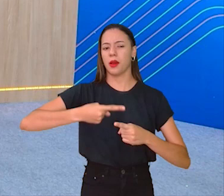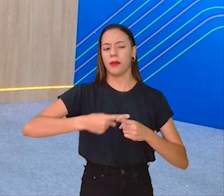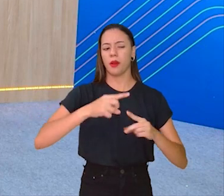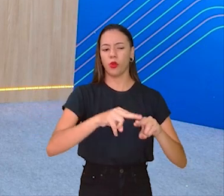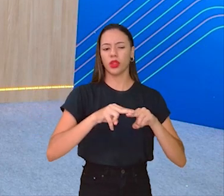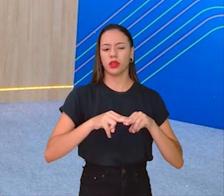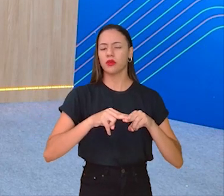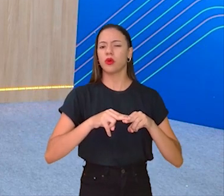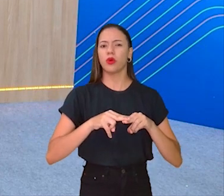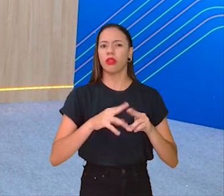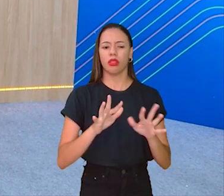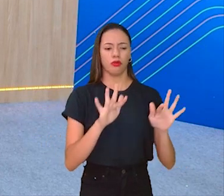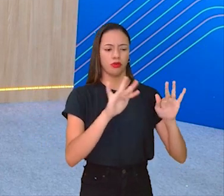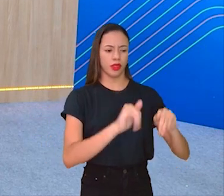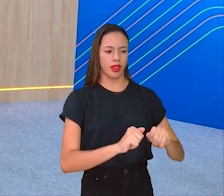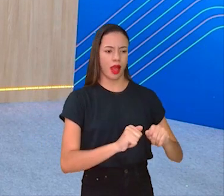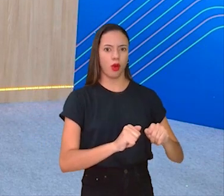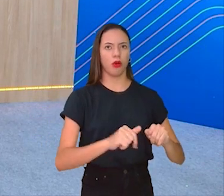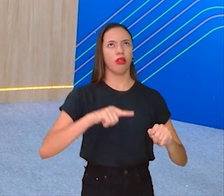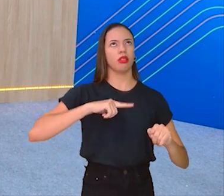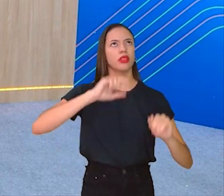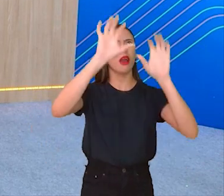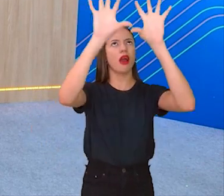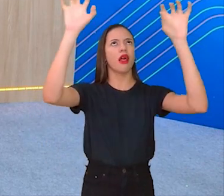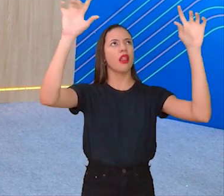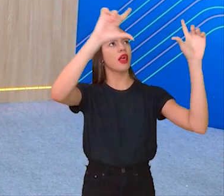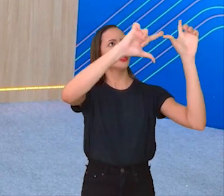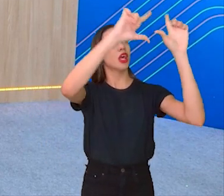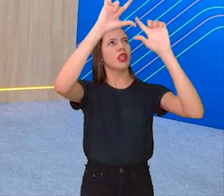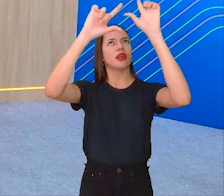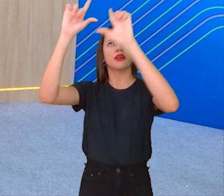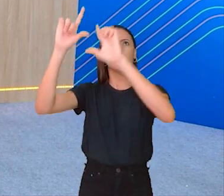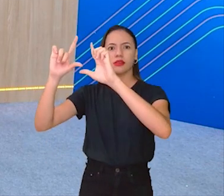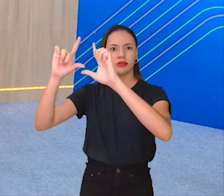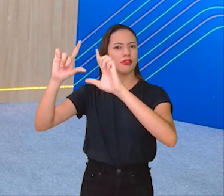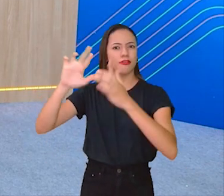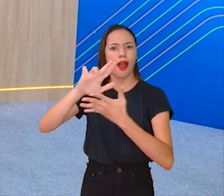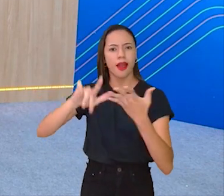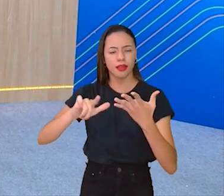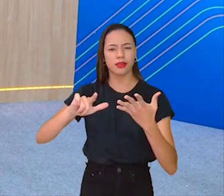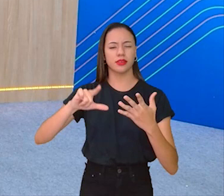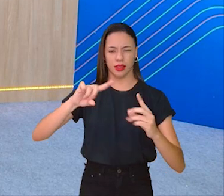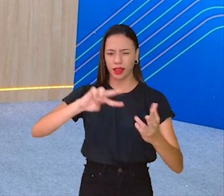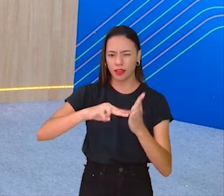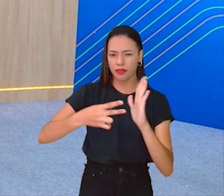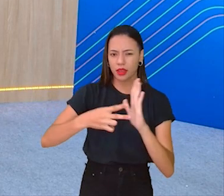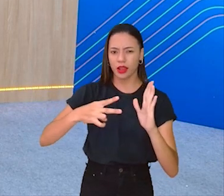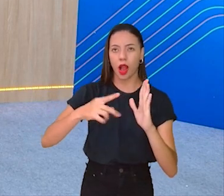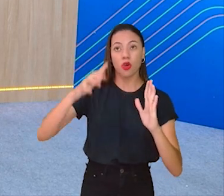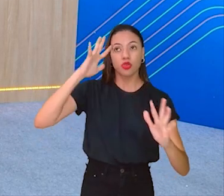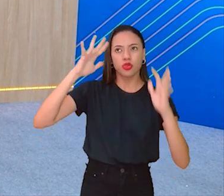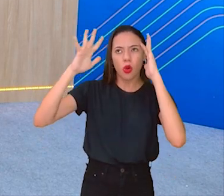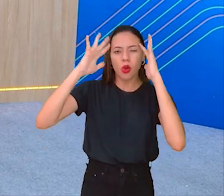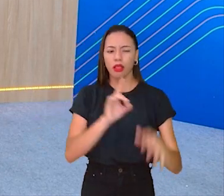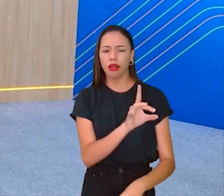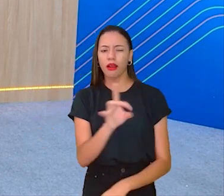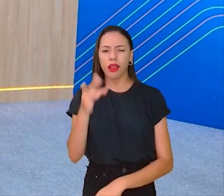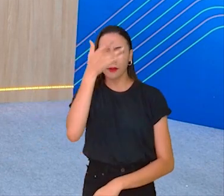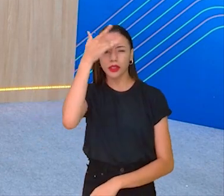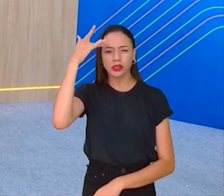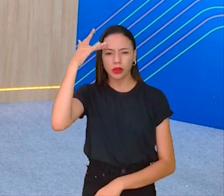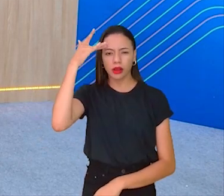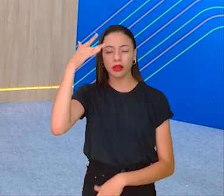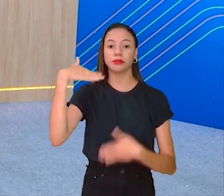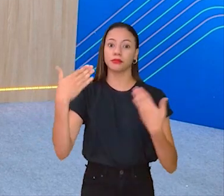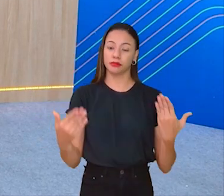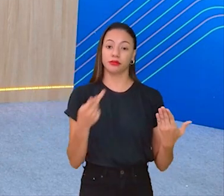no final... Aquele céu estrelado, será que poderia ser o sonho de cada pessoa que estava passando? Veja que ela colocou uma estrela. Então, para a